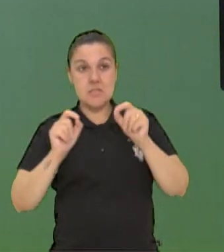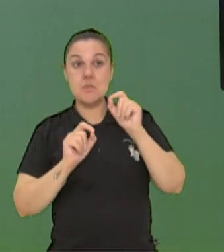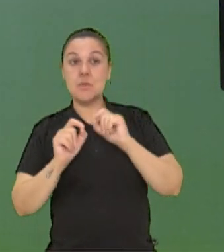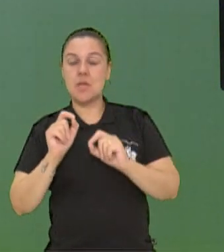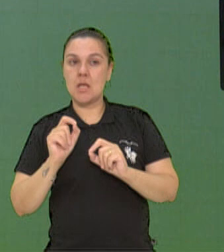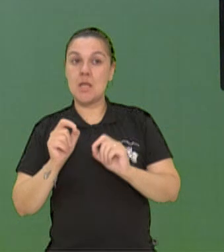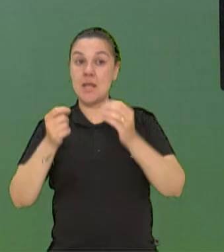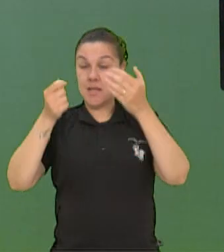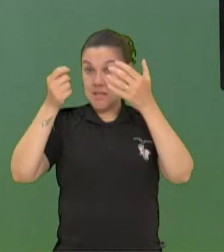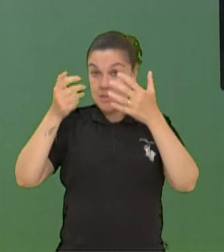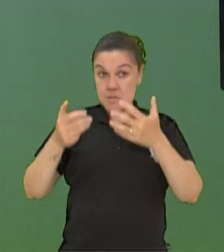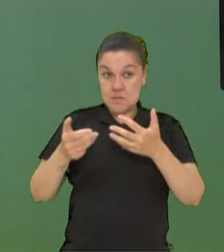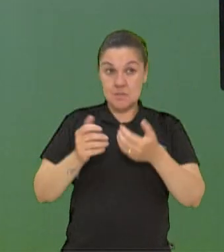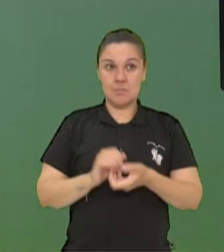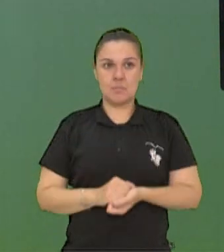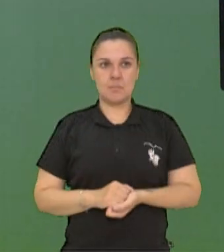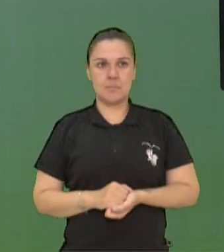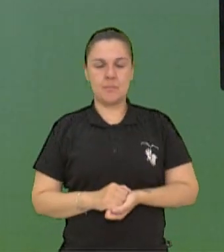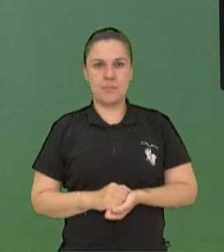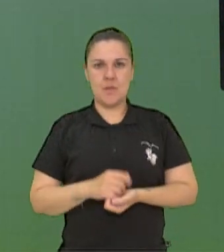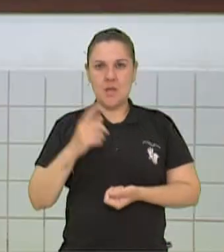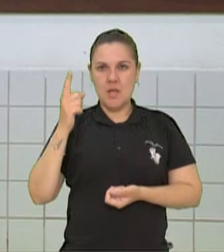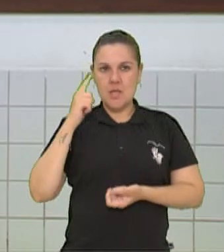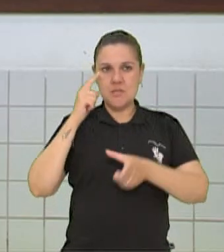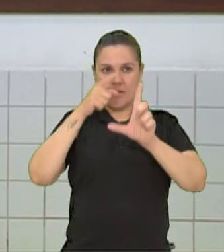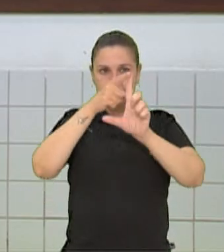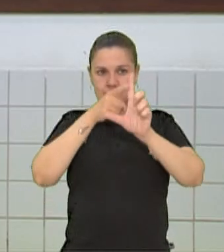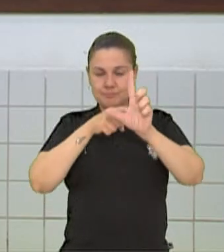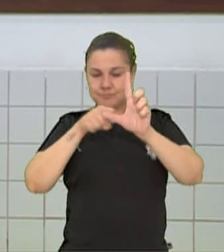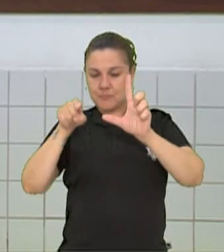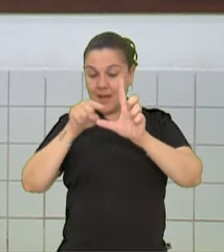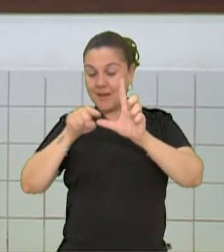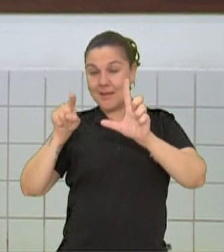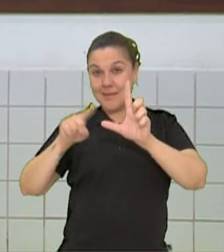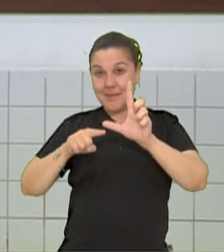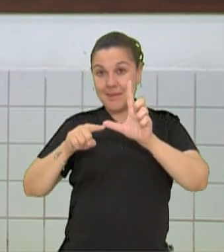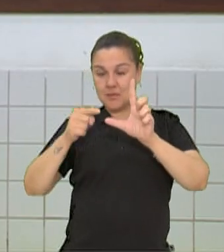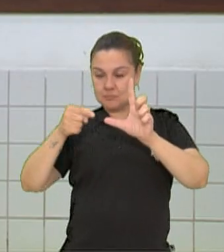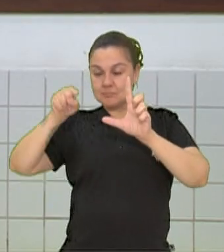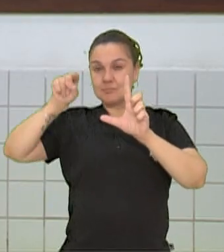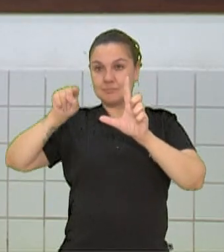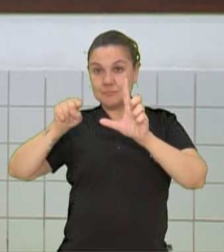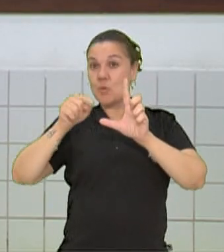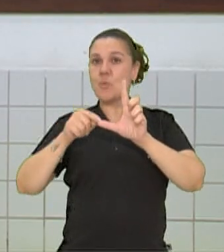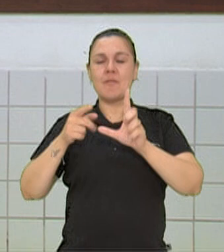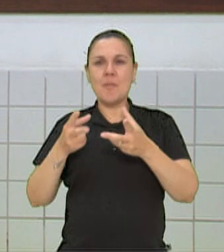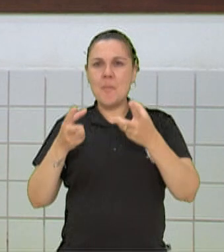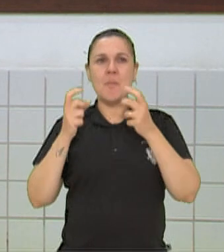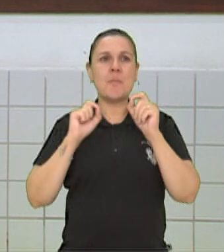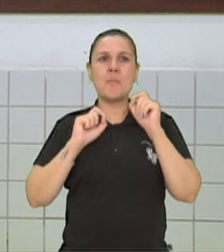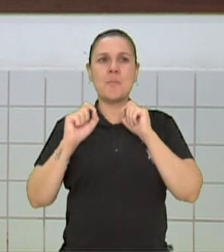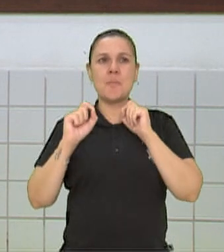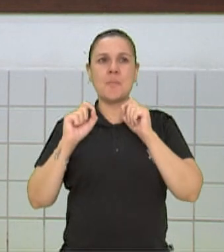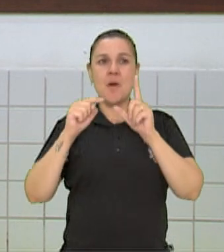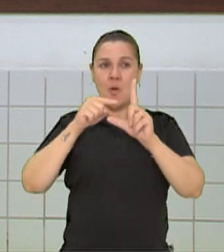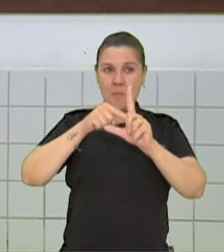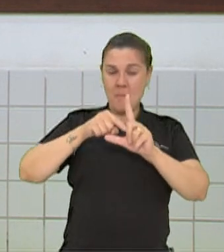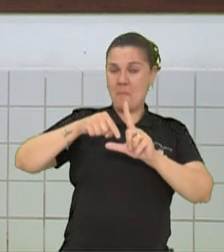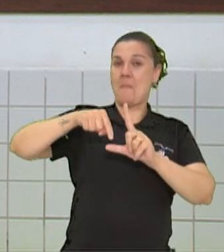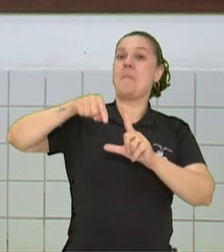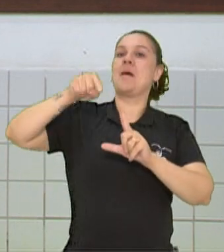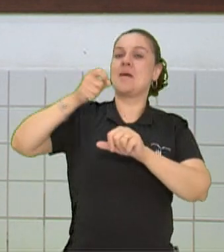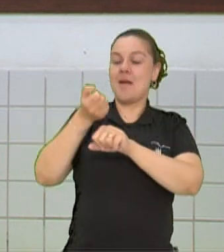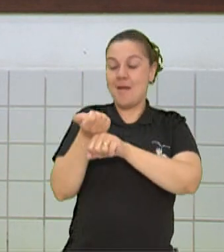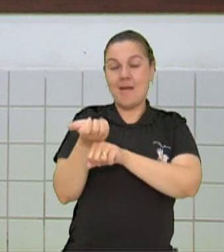ele te dá a figura e você vai no eixo do lambda, você vai reparar que, pessoal, o pico máximo